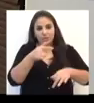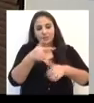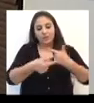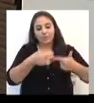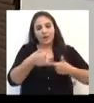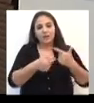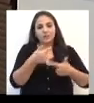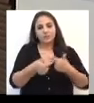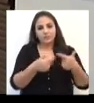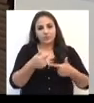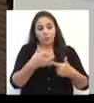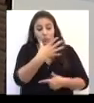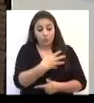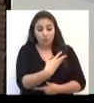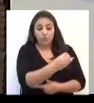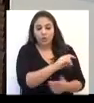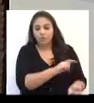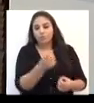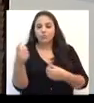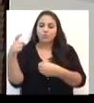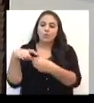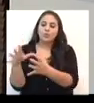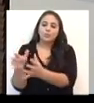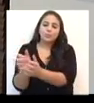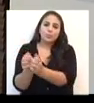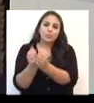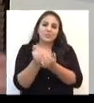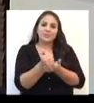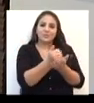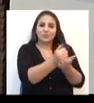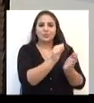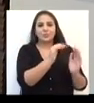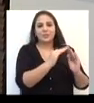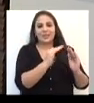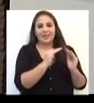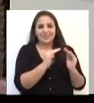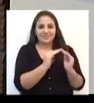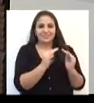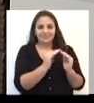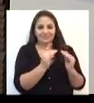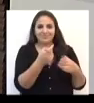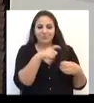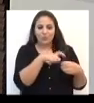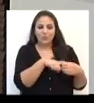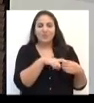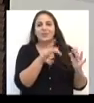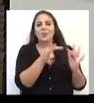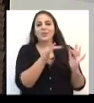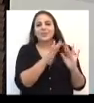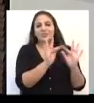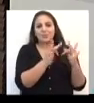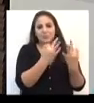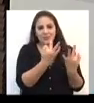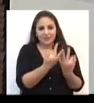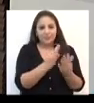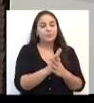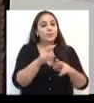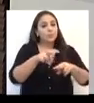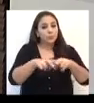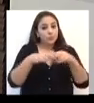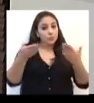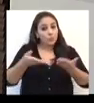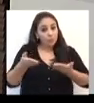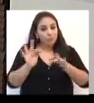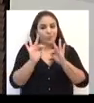trabalho, esse filho, essa filha, esse familiar, pegaria o idoso e voltaria ao seu convívio familiar. Hoje o